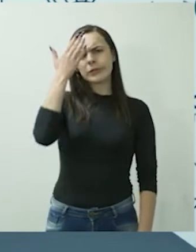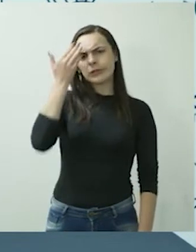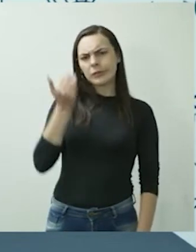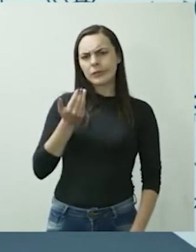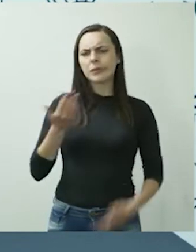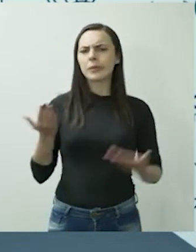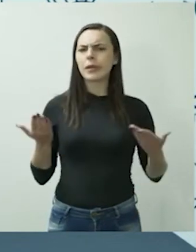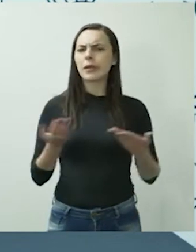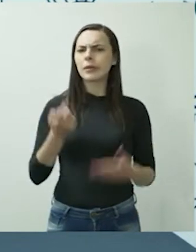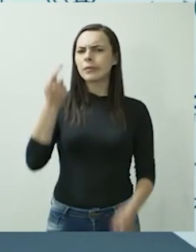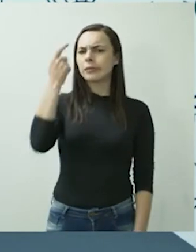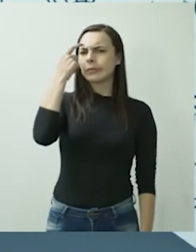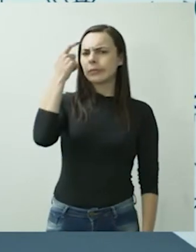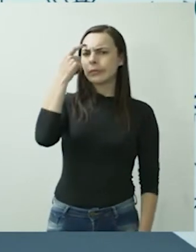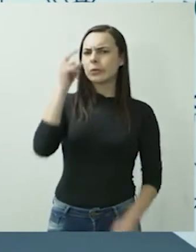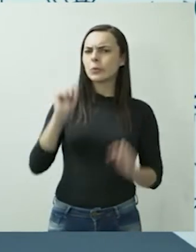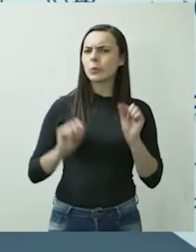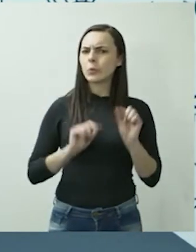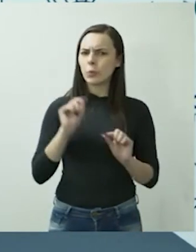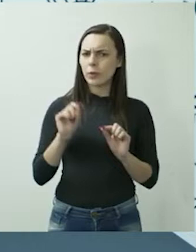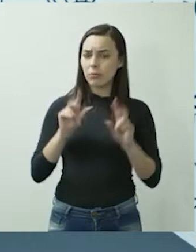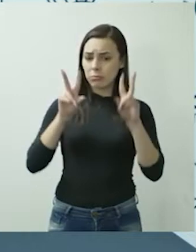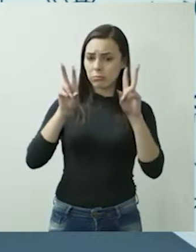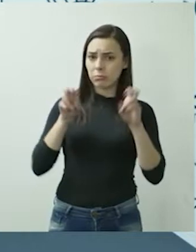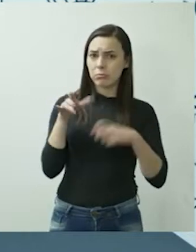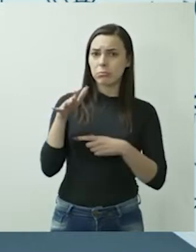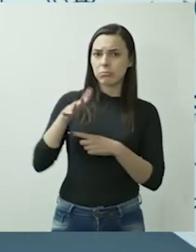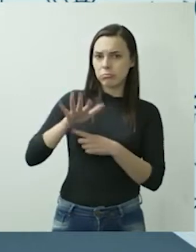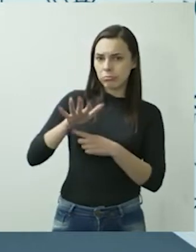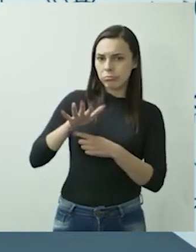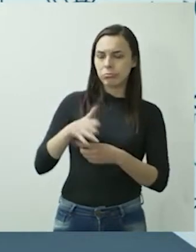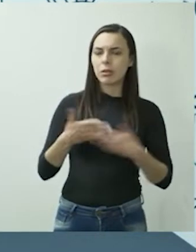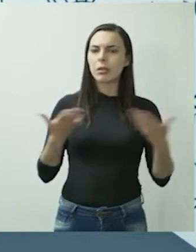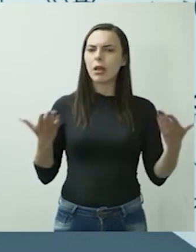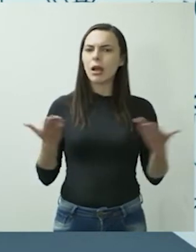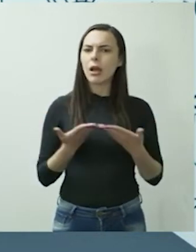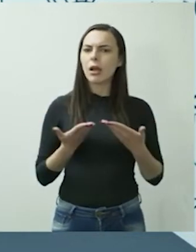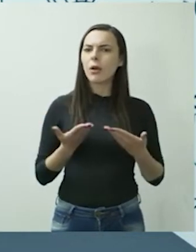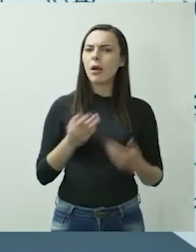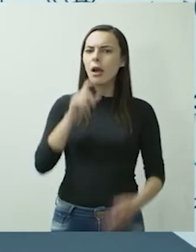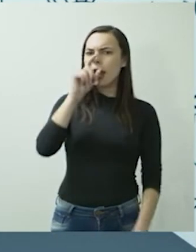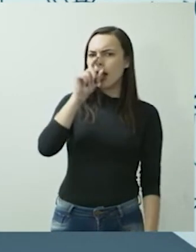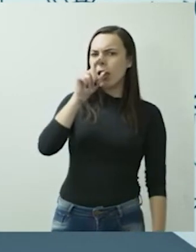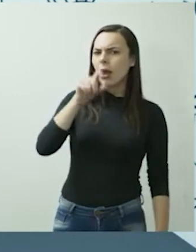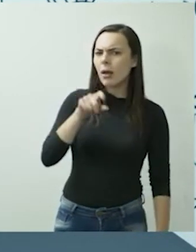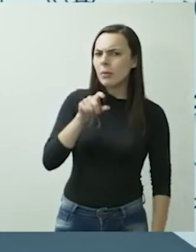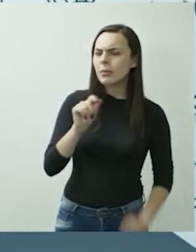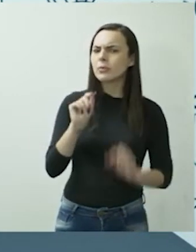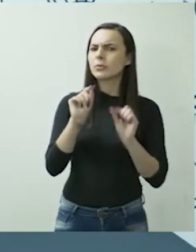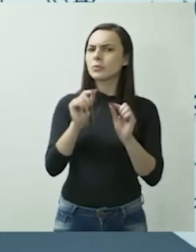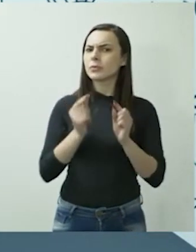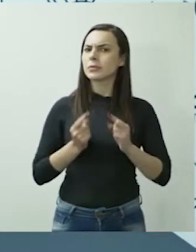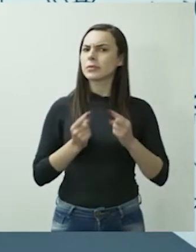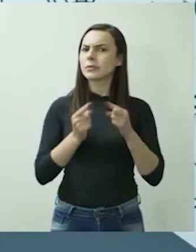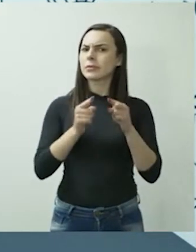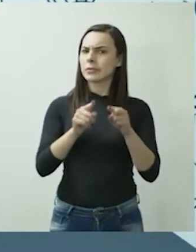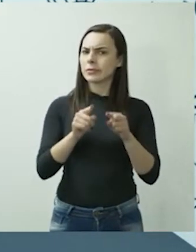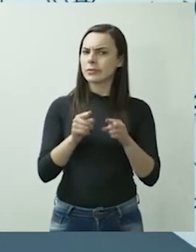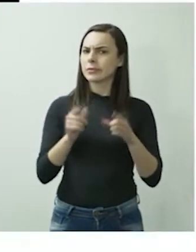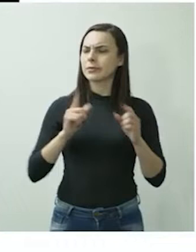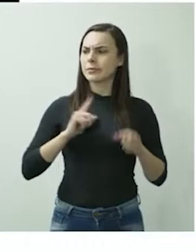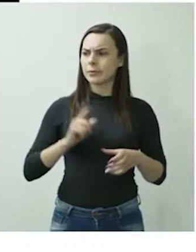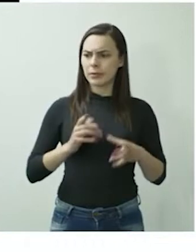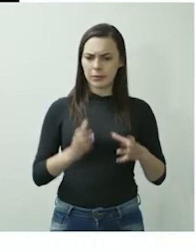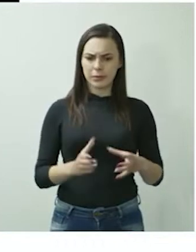estamos pensando em estimativa. Então, a bruxa agora mandou para a gente este